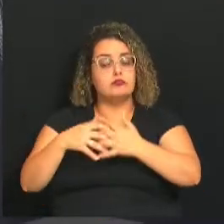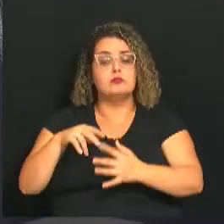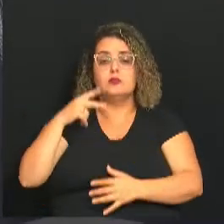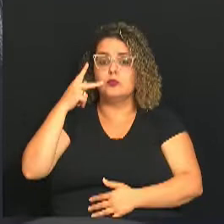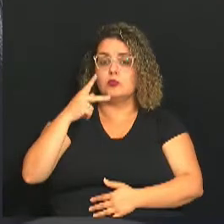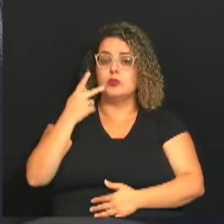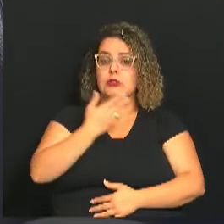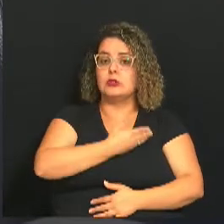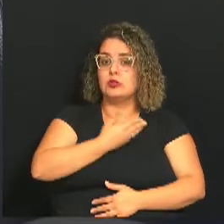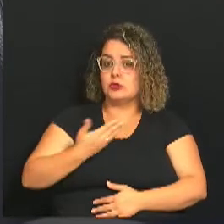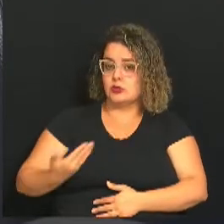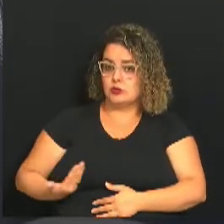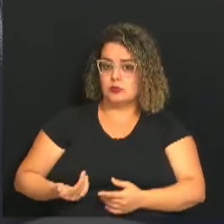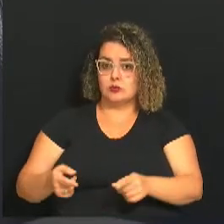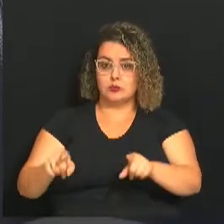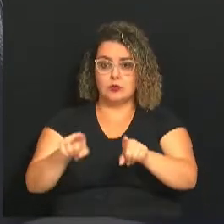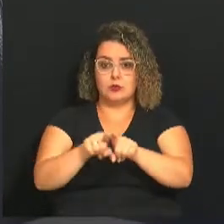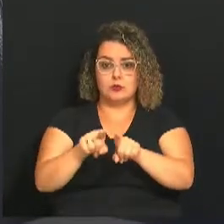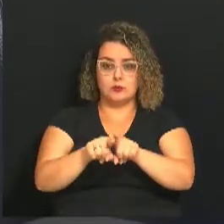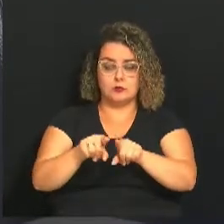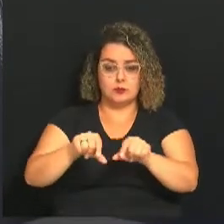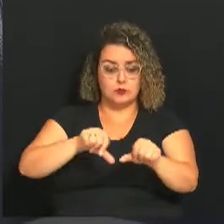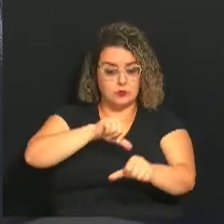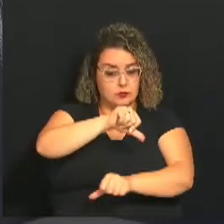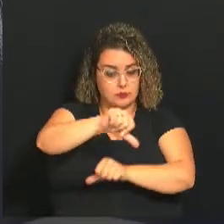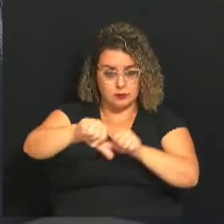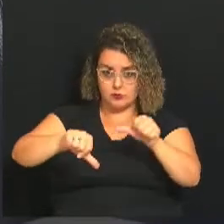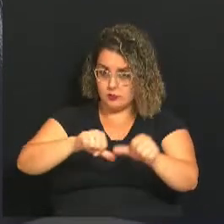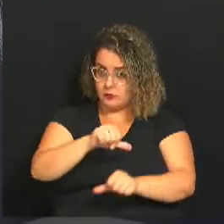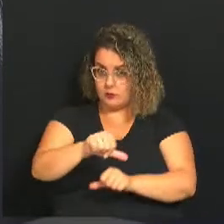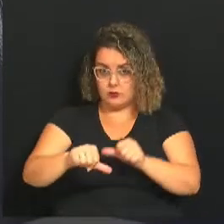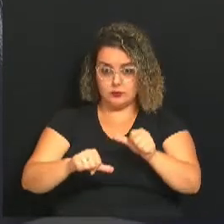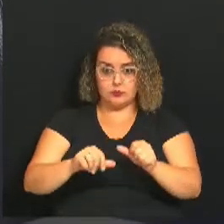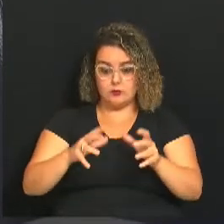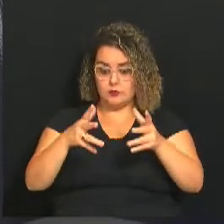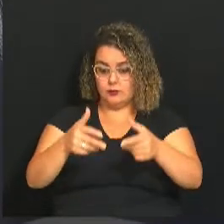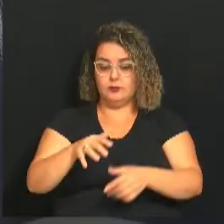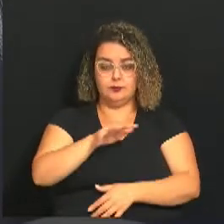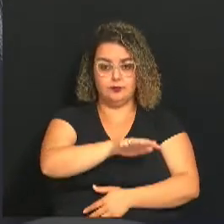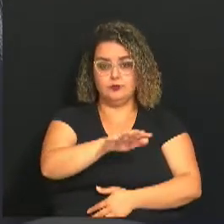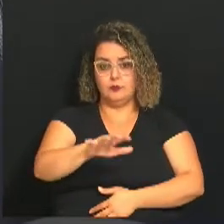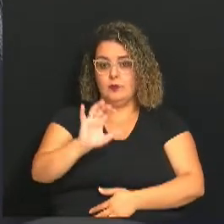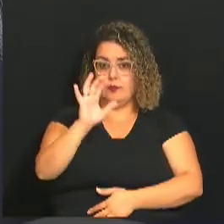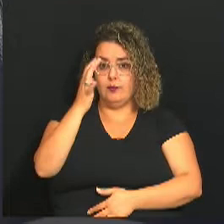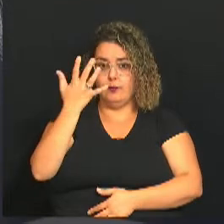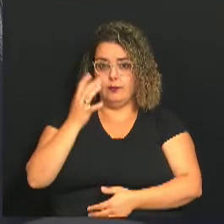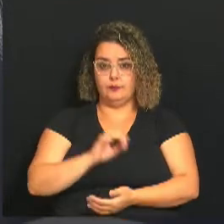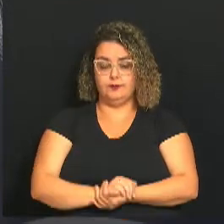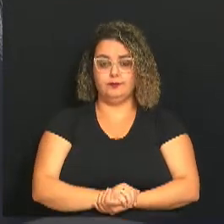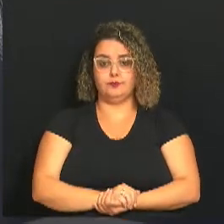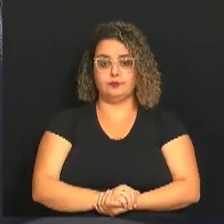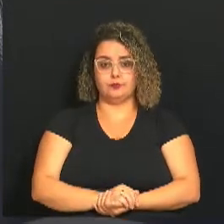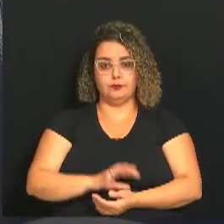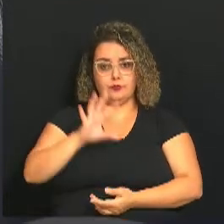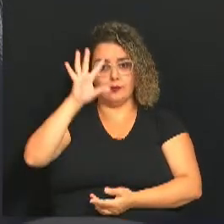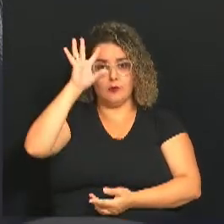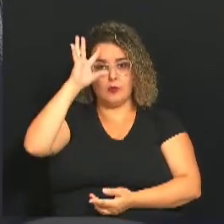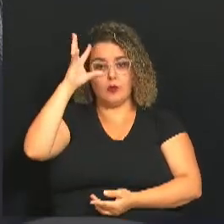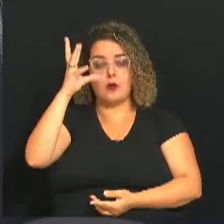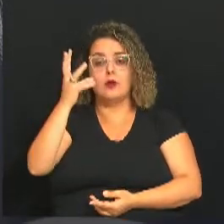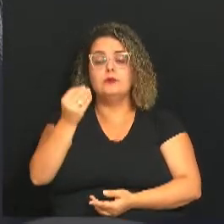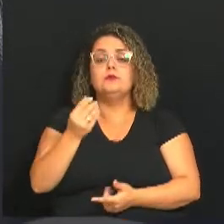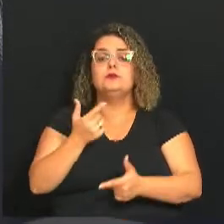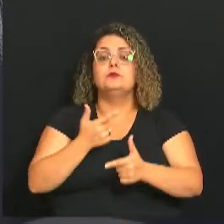públicas de reversão dessas situações, né, da compreensão dos problemas,